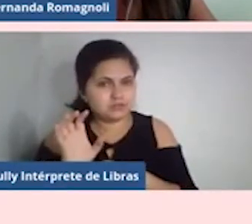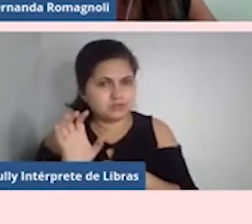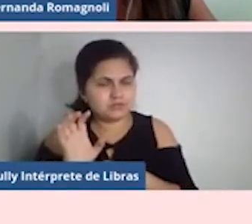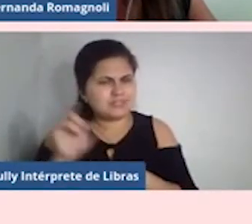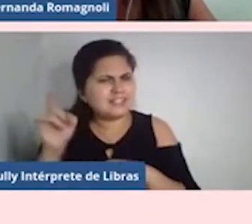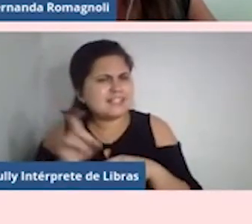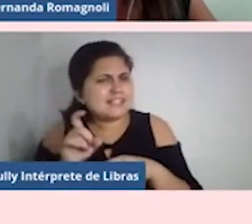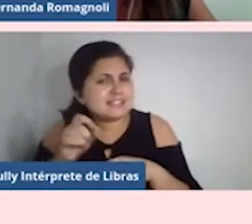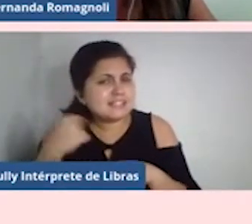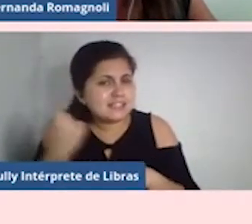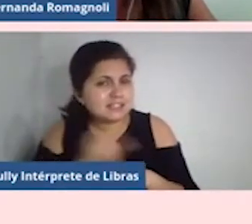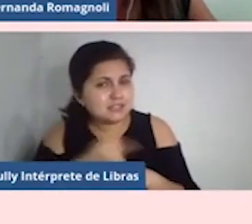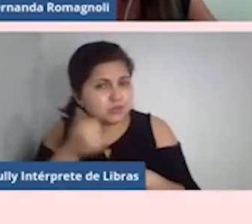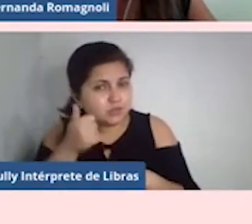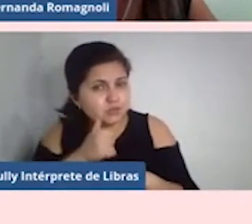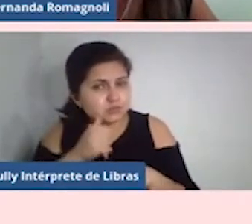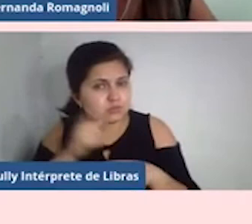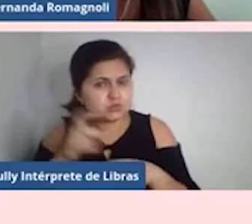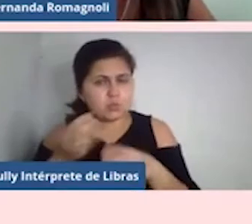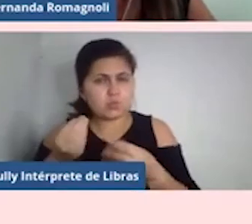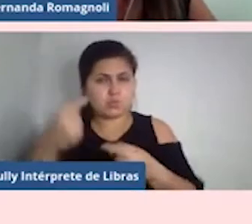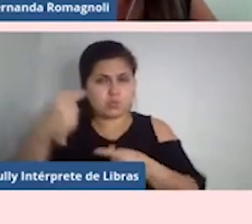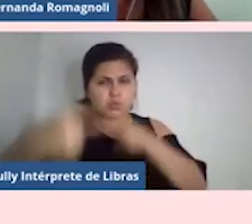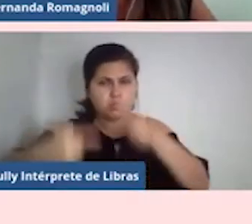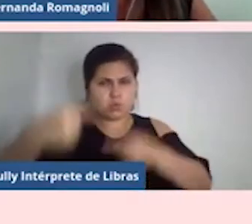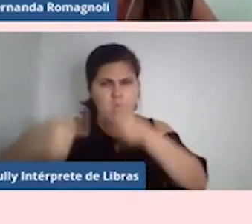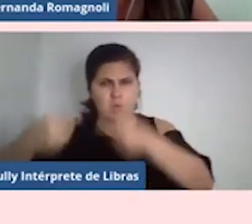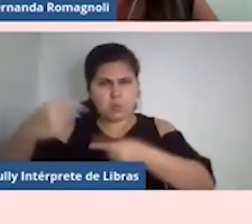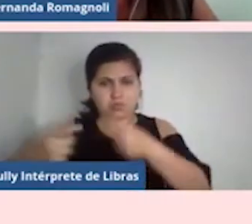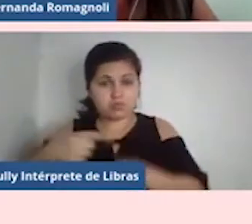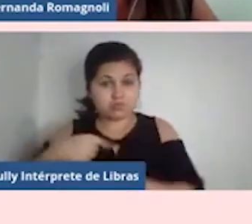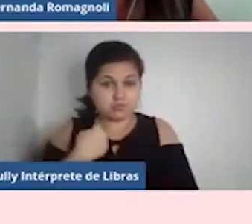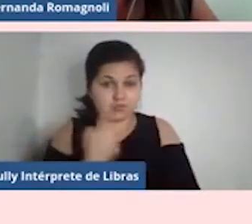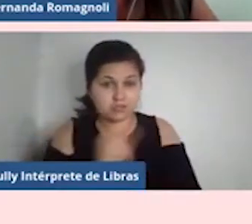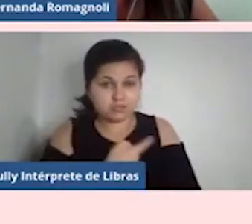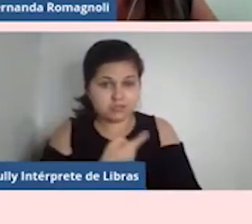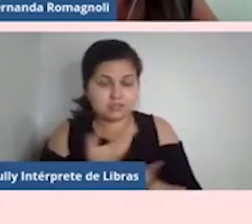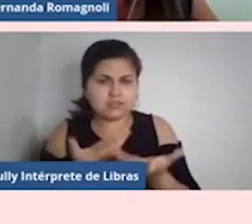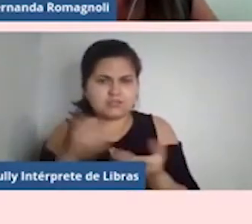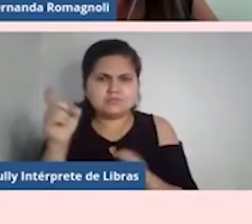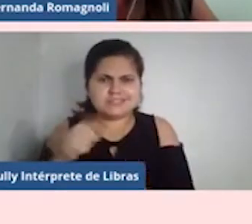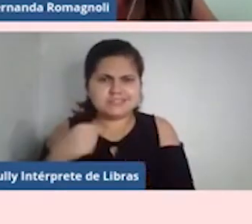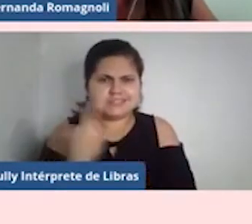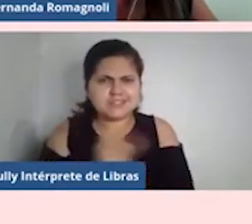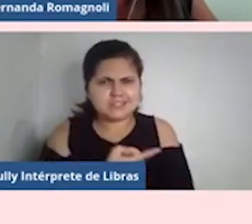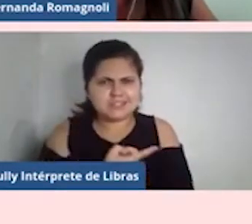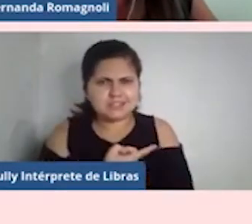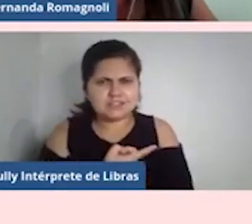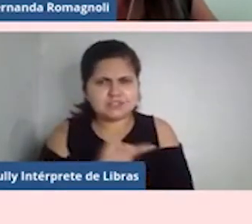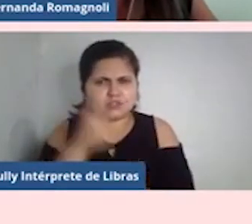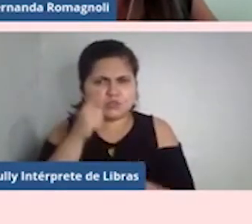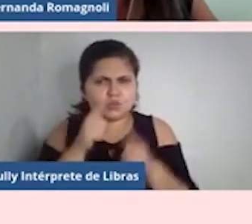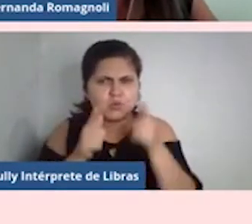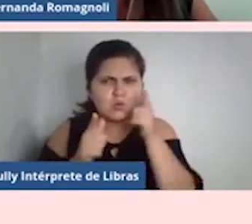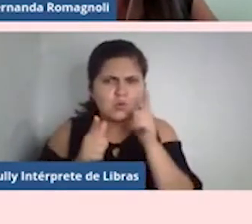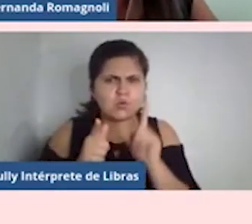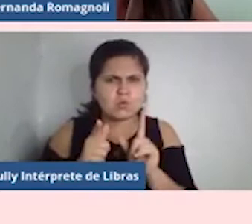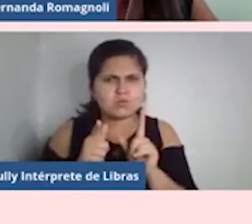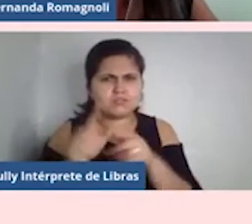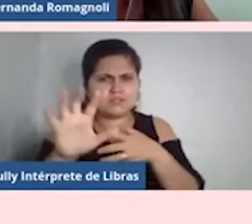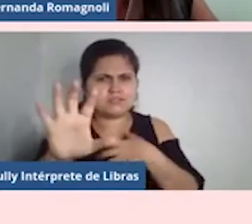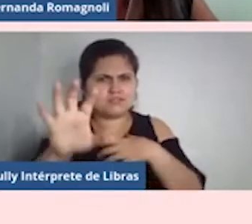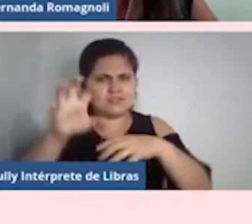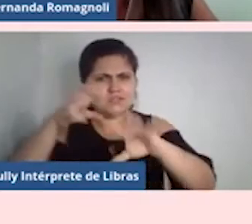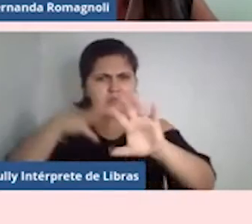que nós, mulheres, somos muito competitivas entre nós mesmas? Será que a gente está conseguindo ter empatia com